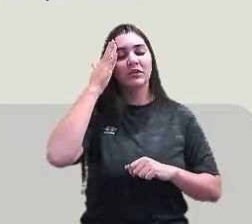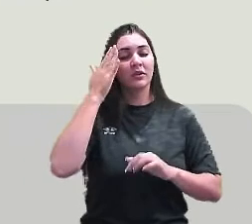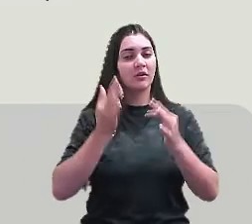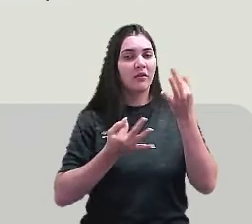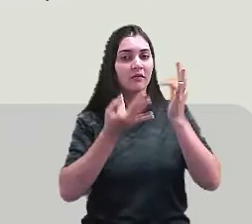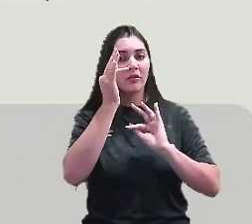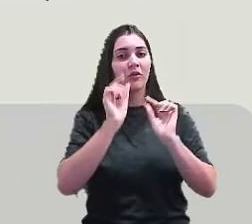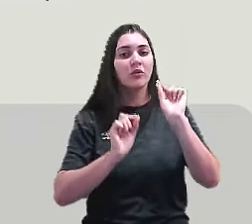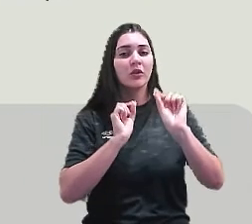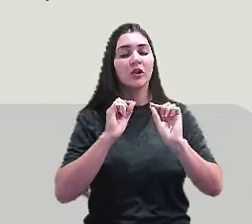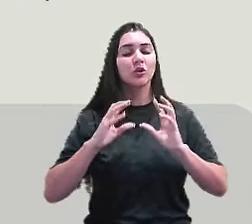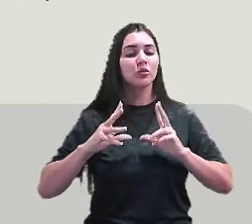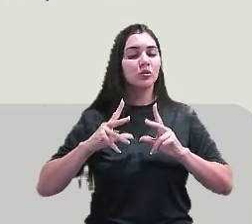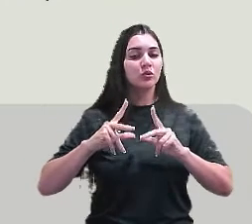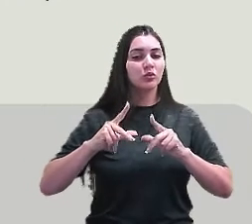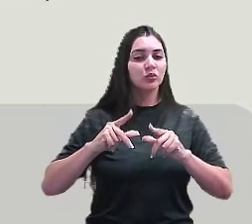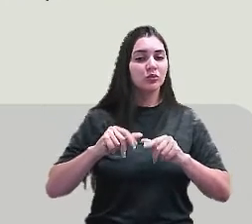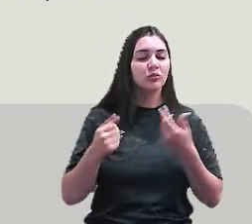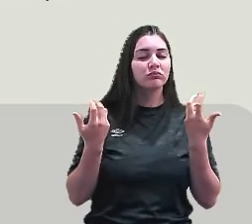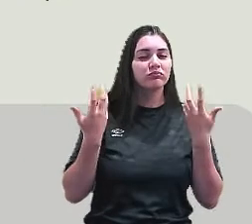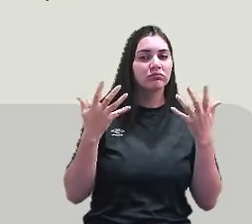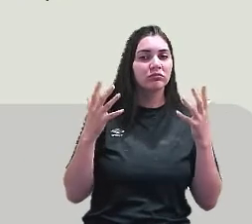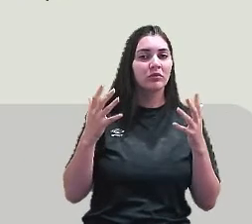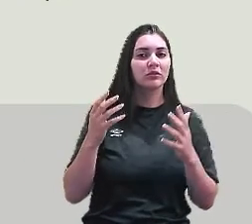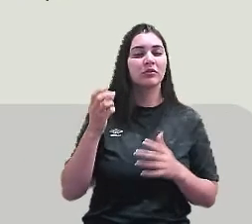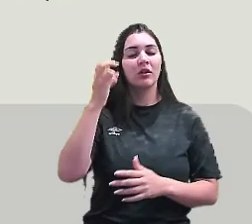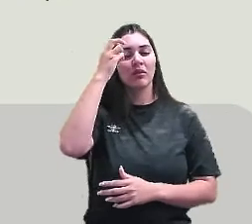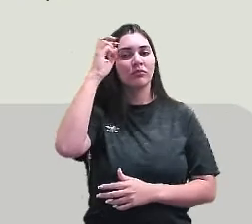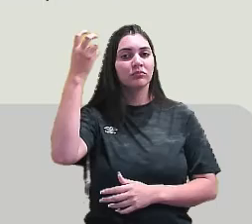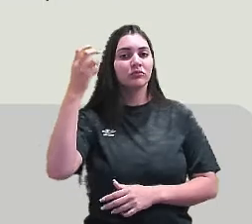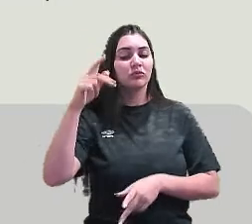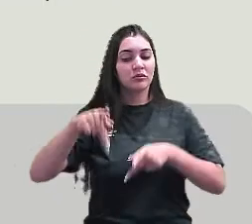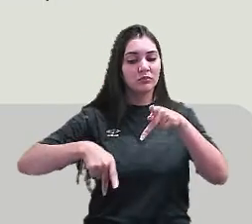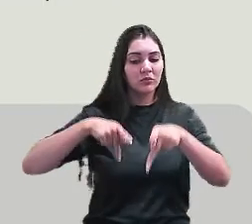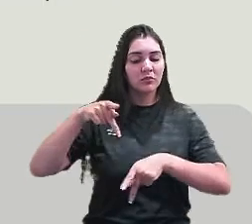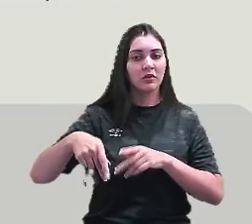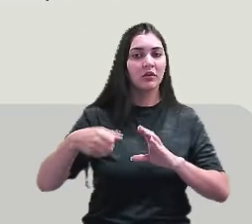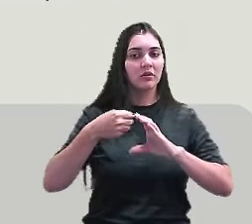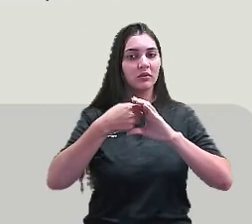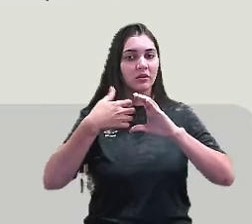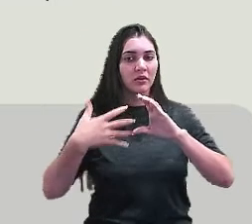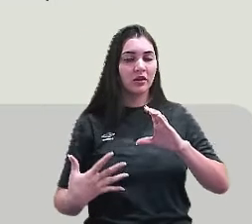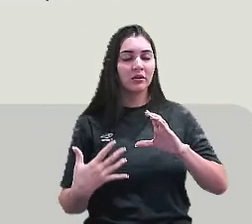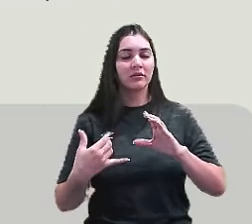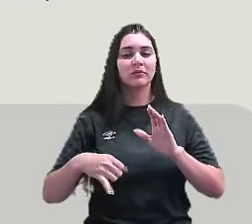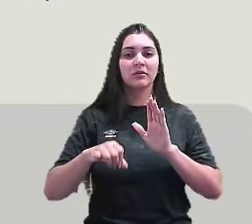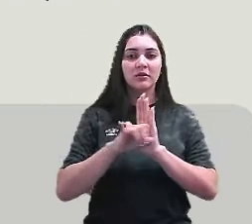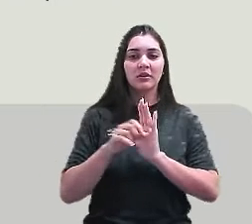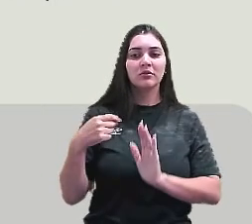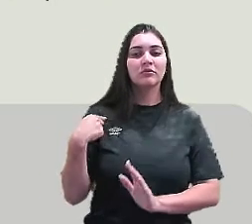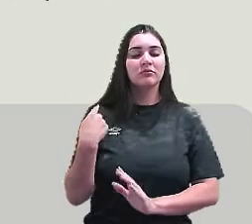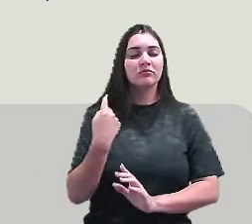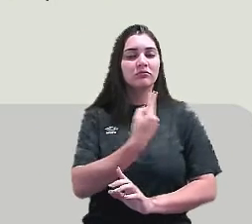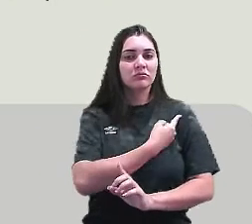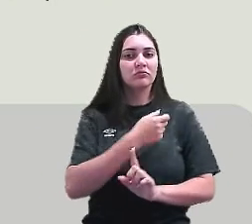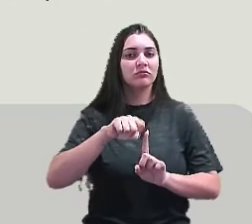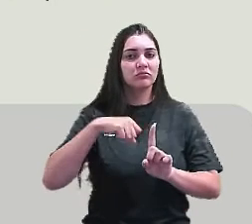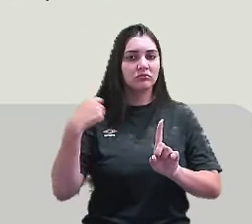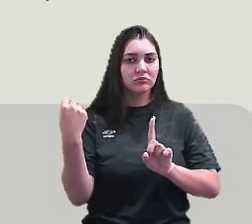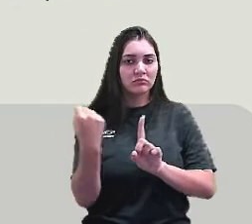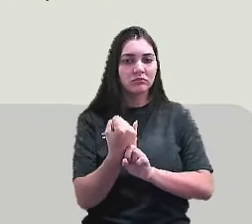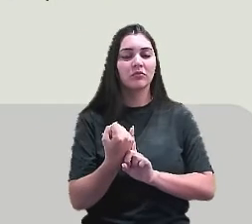todas as manifestações da cultura popular que caracterizam a identidade social de um povo. O folclore pode